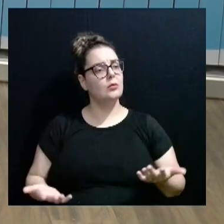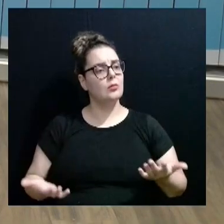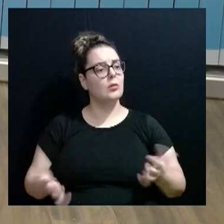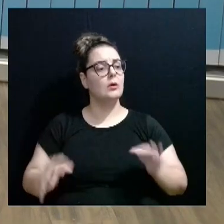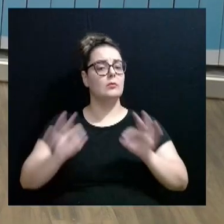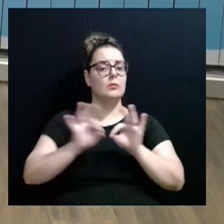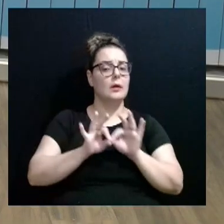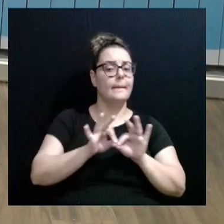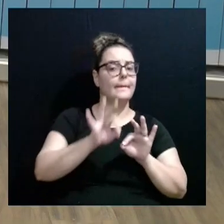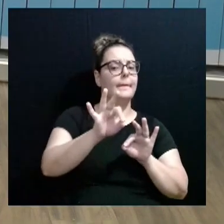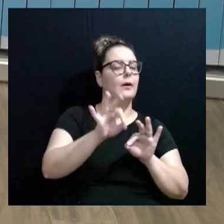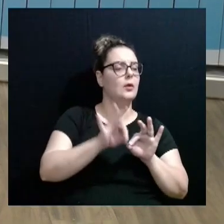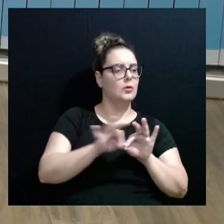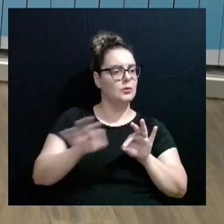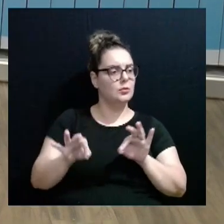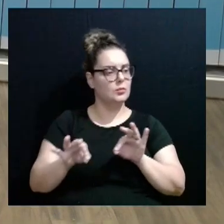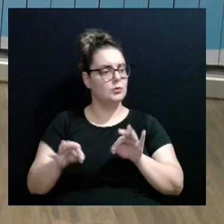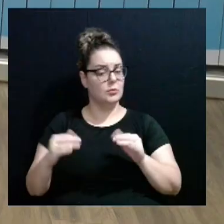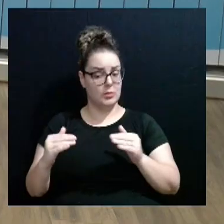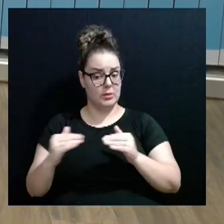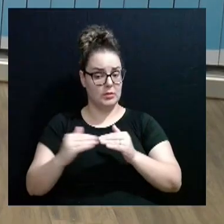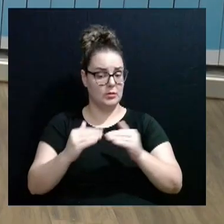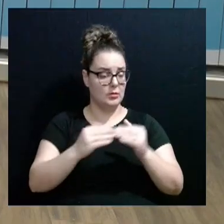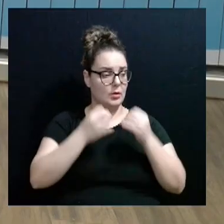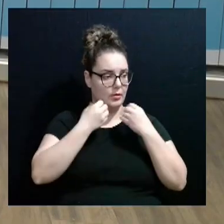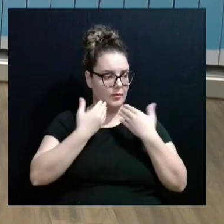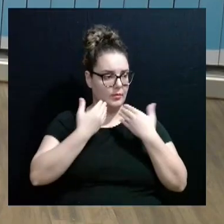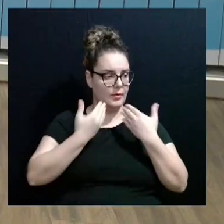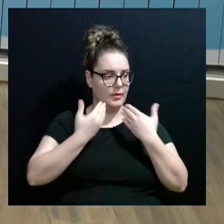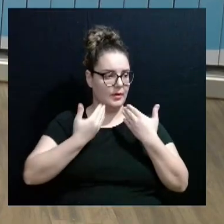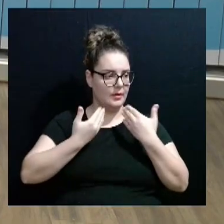deste acordo? Seja bem-vindo, uma boa tarde.